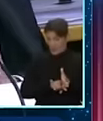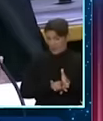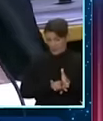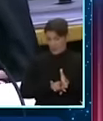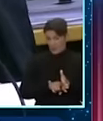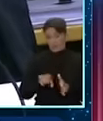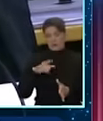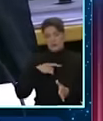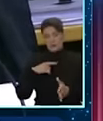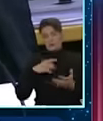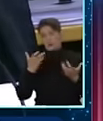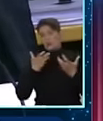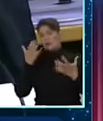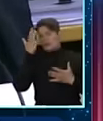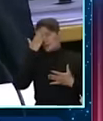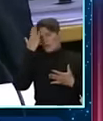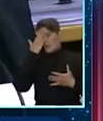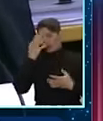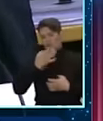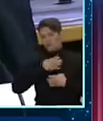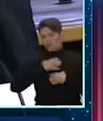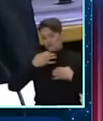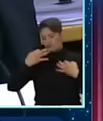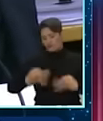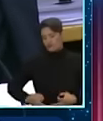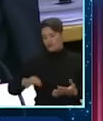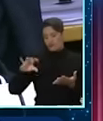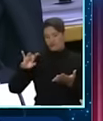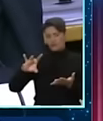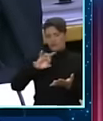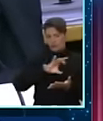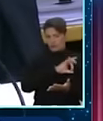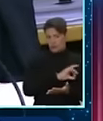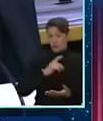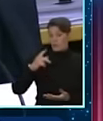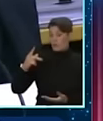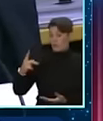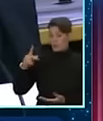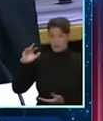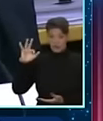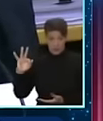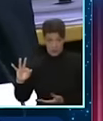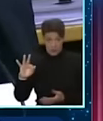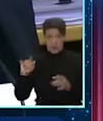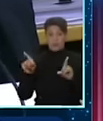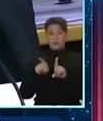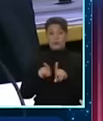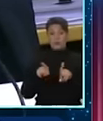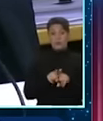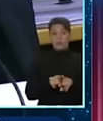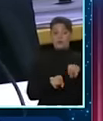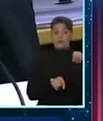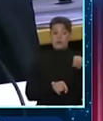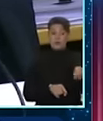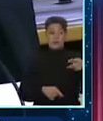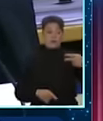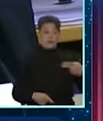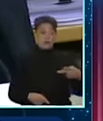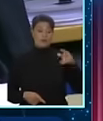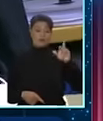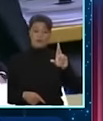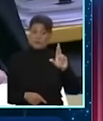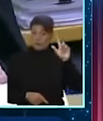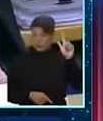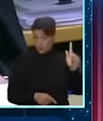ir irem às ruas no dia 29 domingo às 10 horas da manhã aqui em Belo Horizonte na Praça da Liberdade estaremos